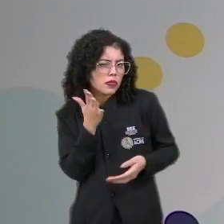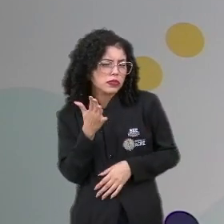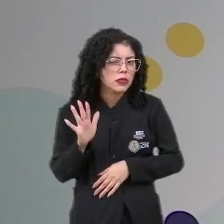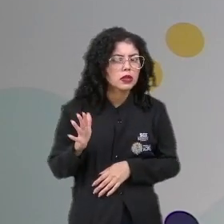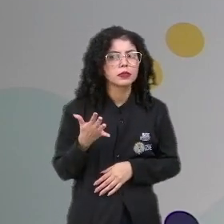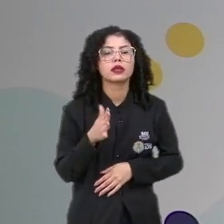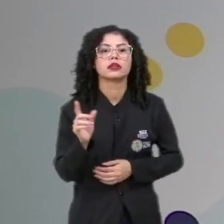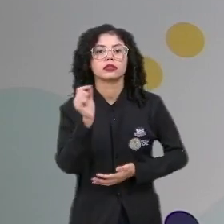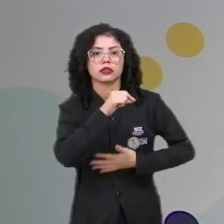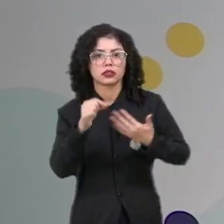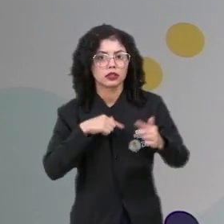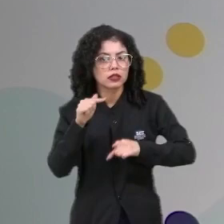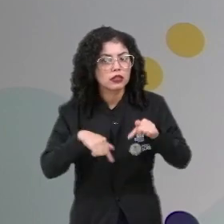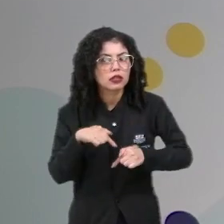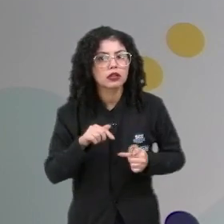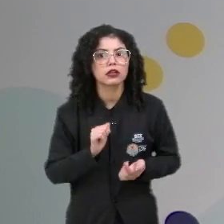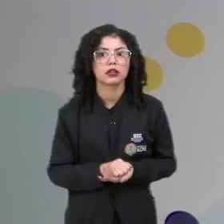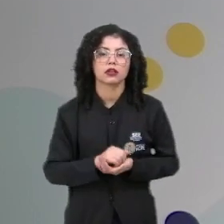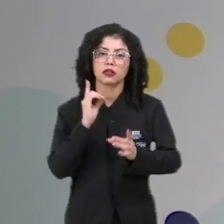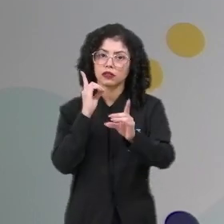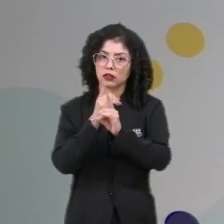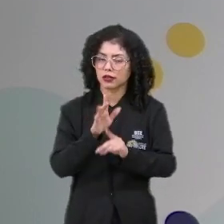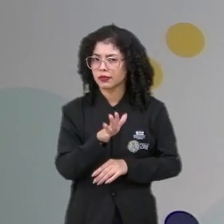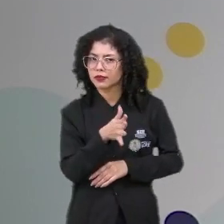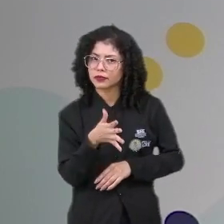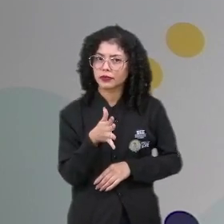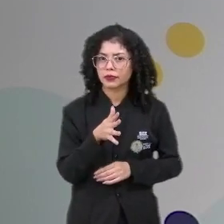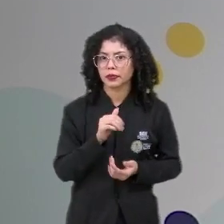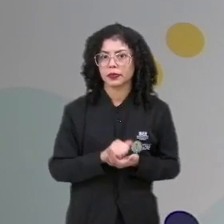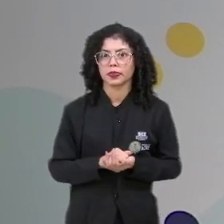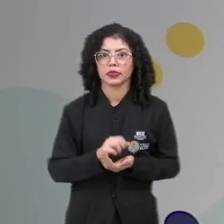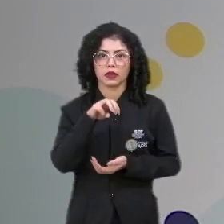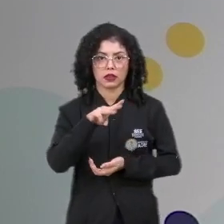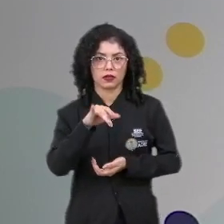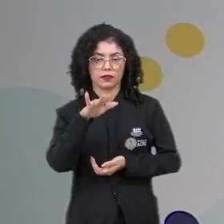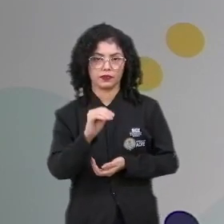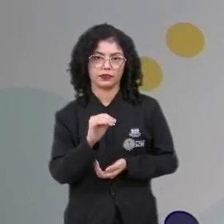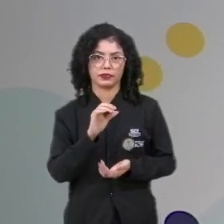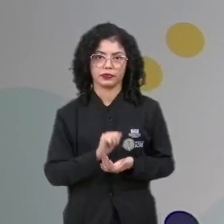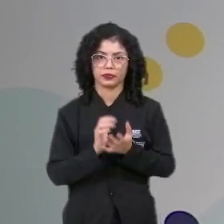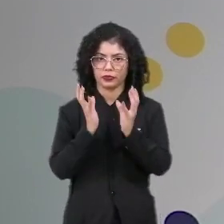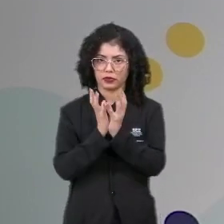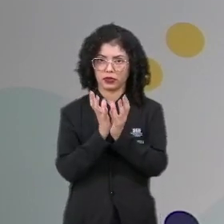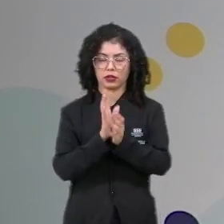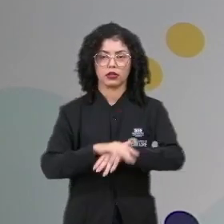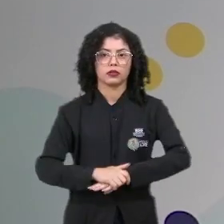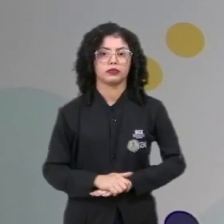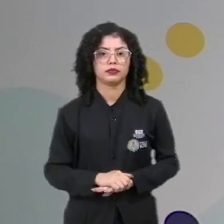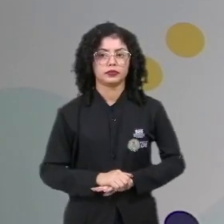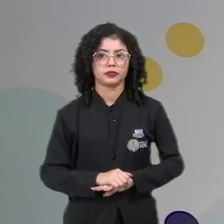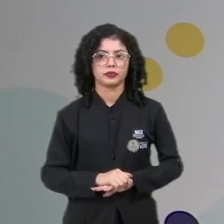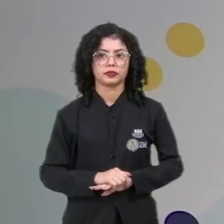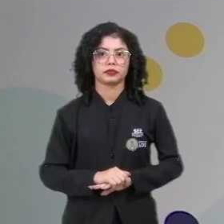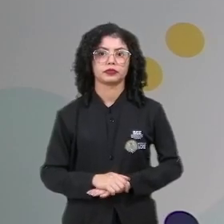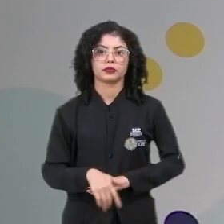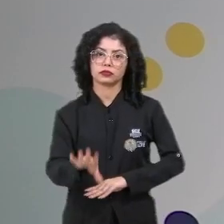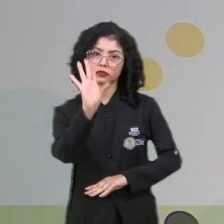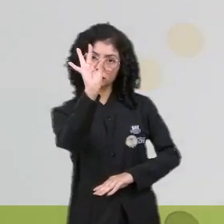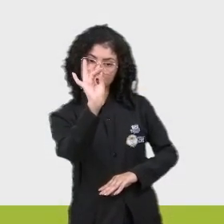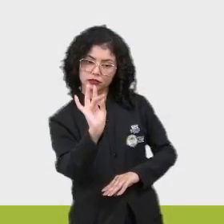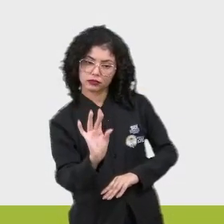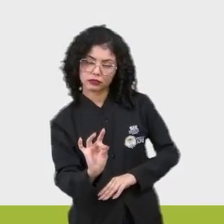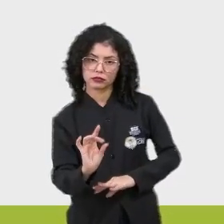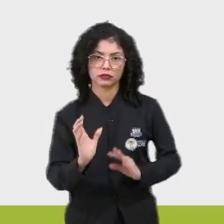do elemento químico que se encontrava ao meio desse grupo, tá? Então, cada um